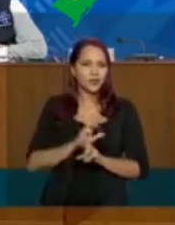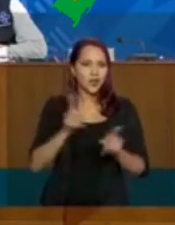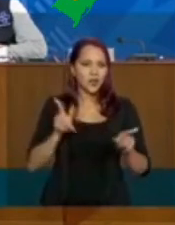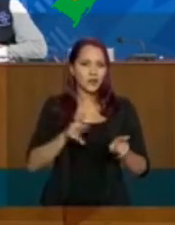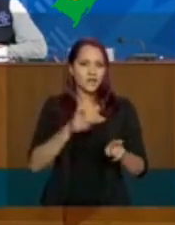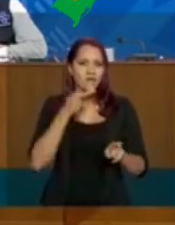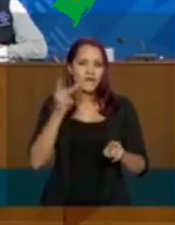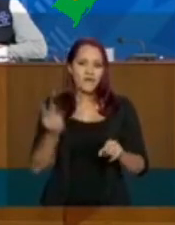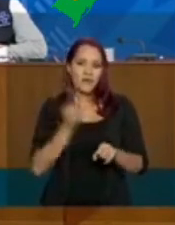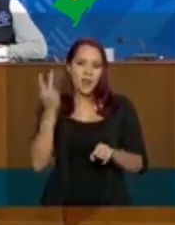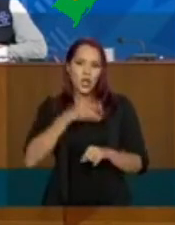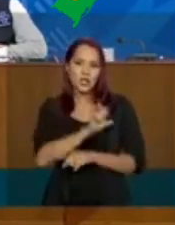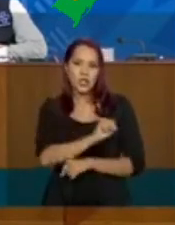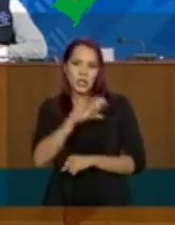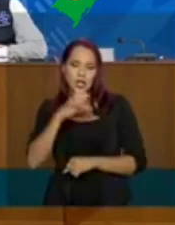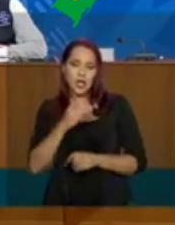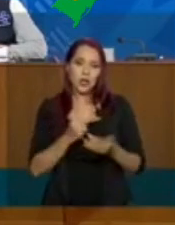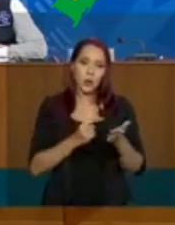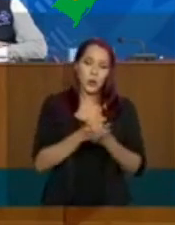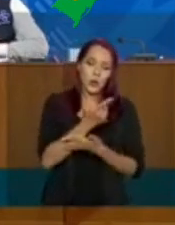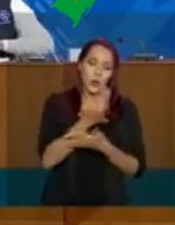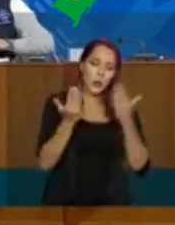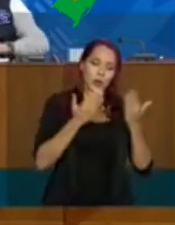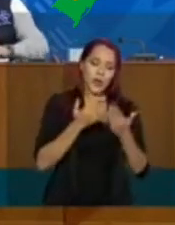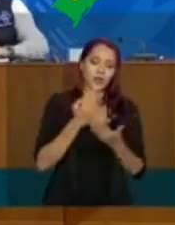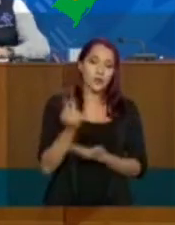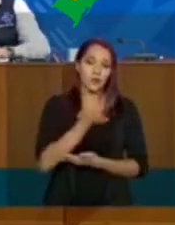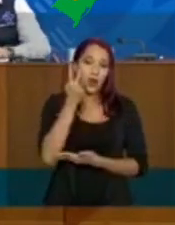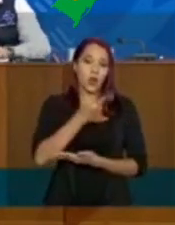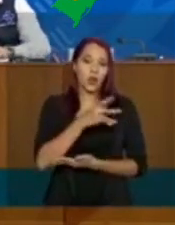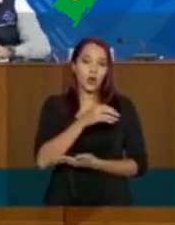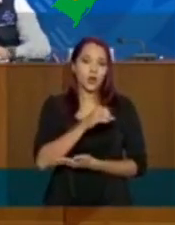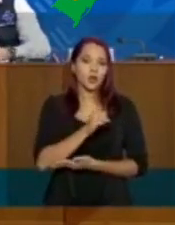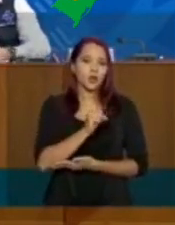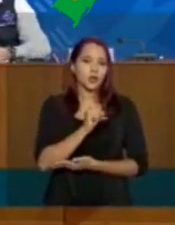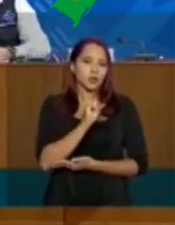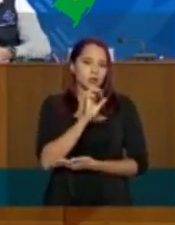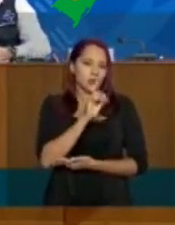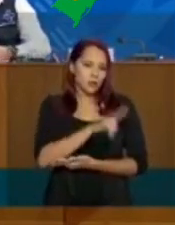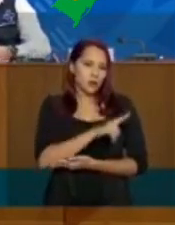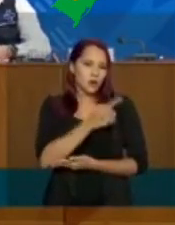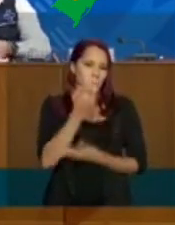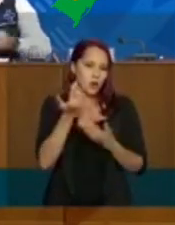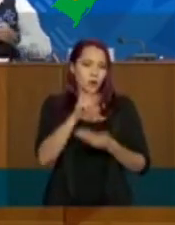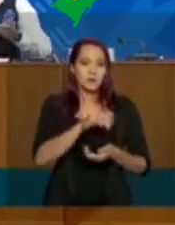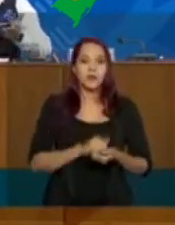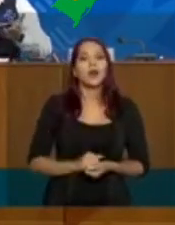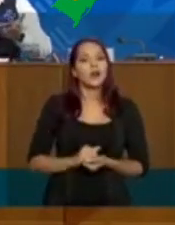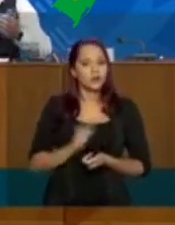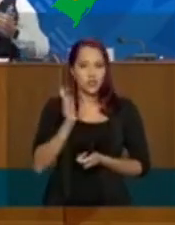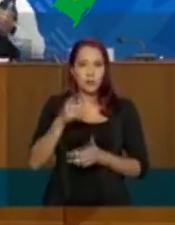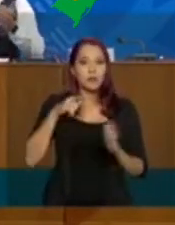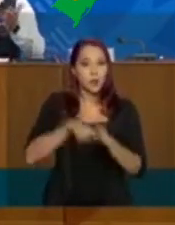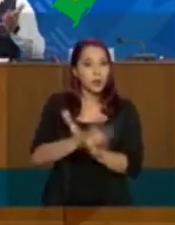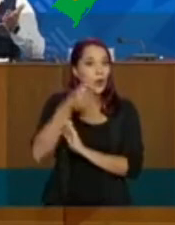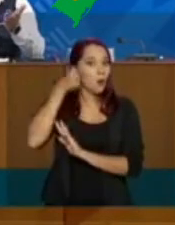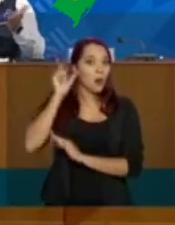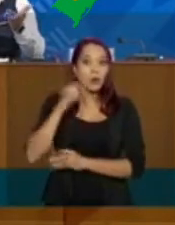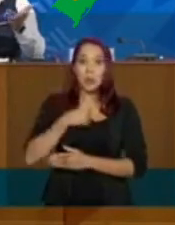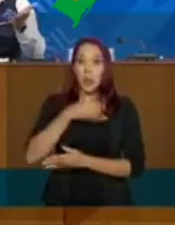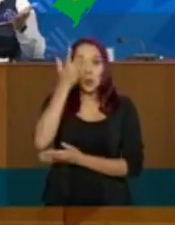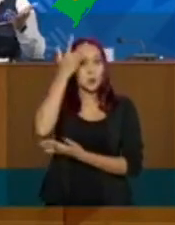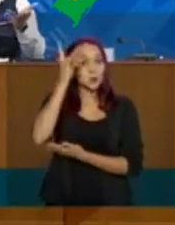hospital de campanha de Santa Catarina comparado com os do governo federal. O secretário Gabardo chegou a comentar o assunto ontem. Não, isso foi uma pergunta feita ontem que eu disse que eu não